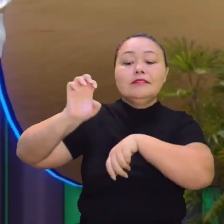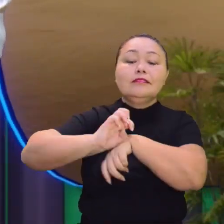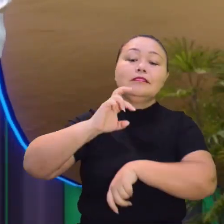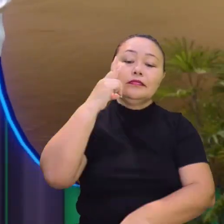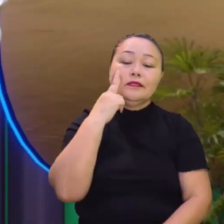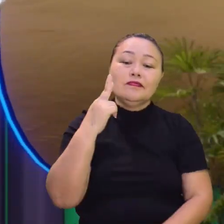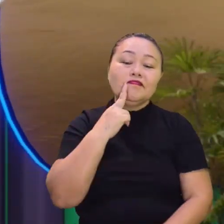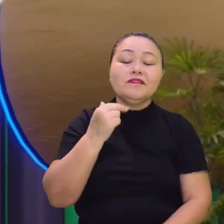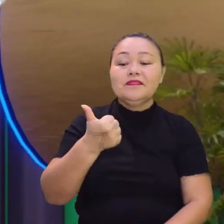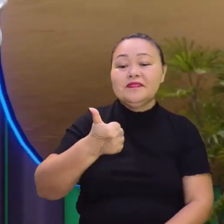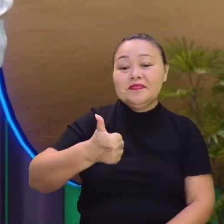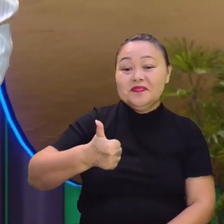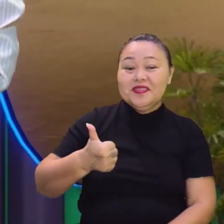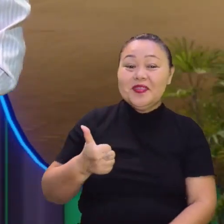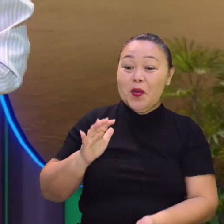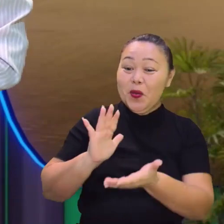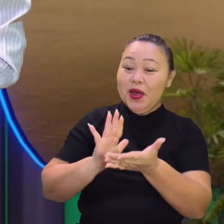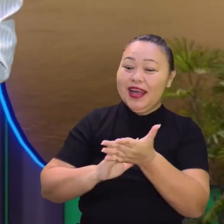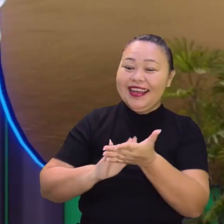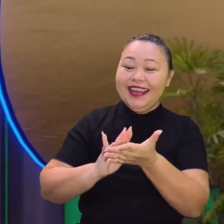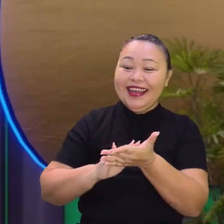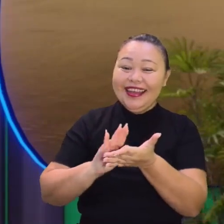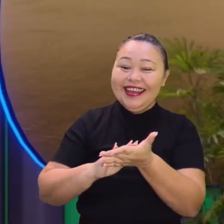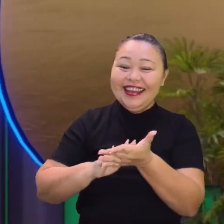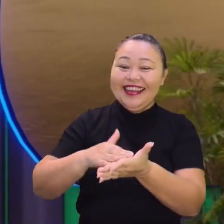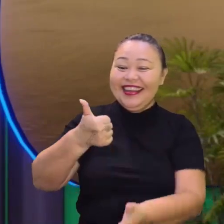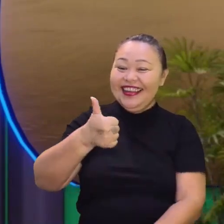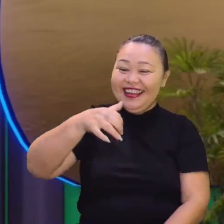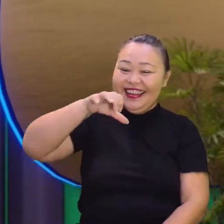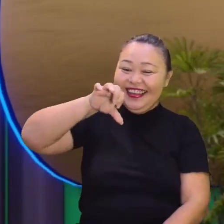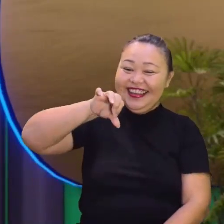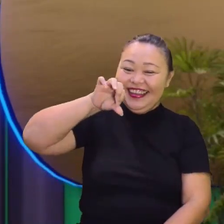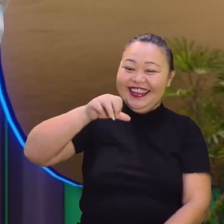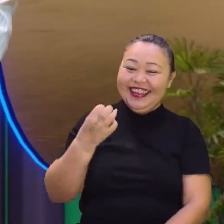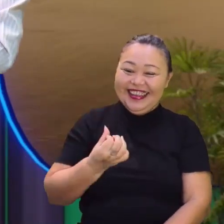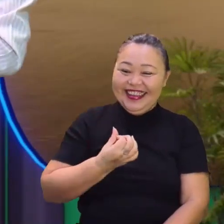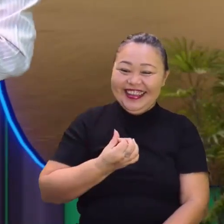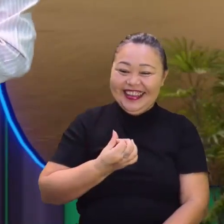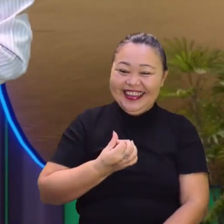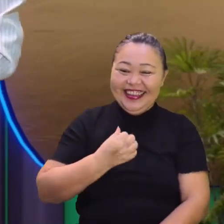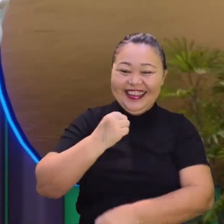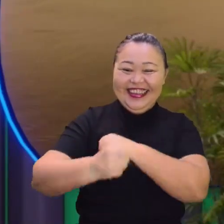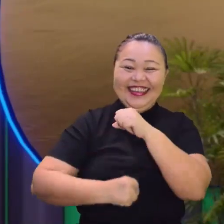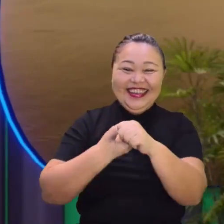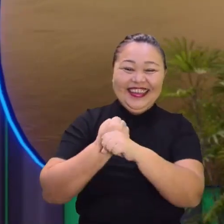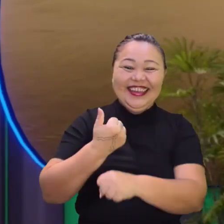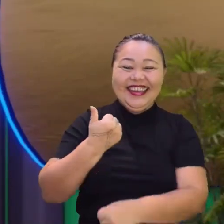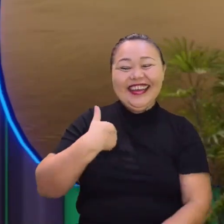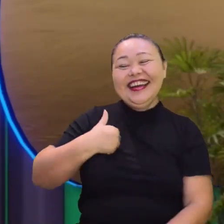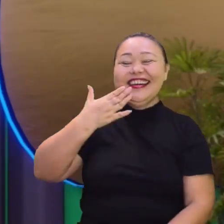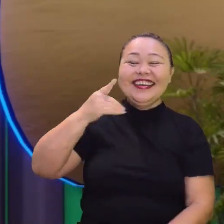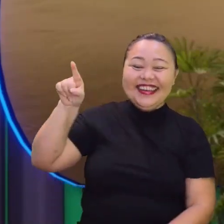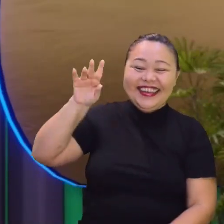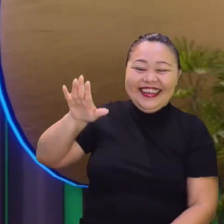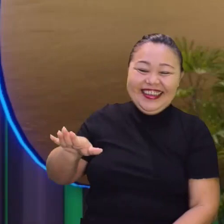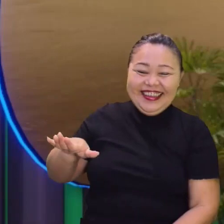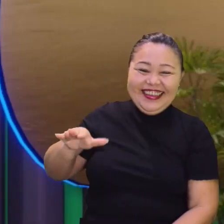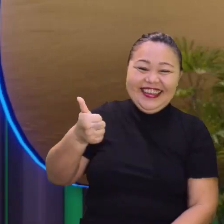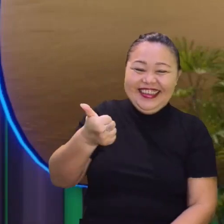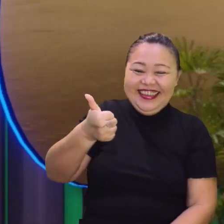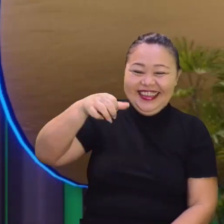Rondônia. Eita, parabéns, eu sou. 1996. 1996. Você era um menino.